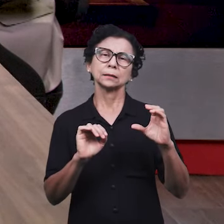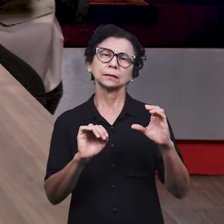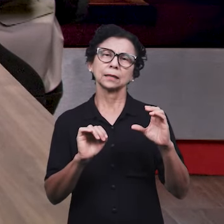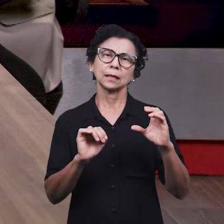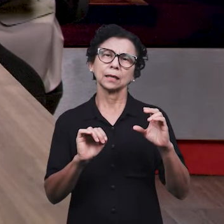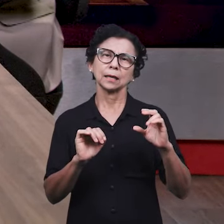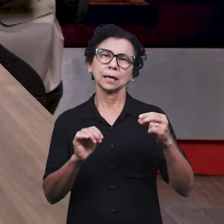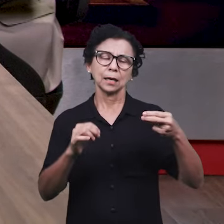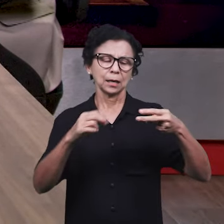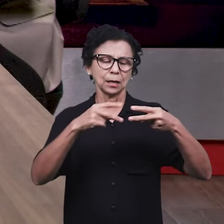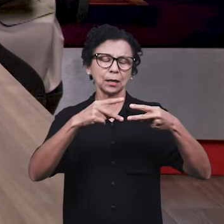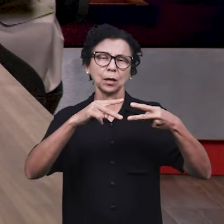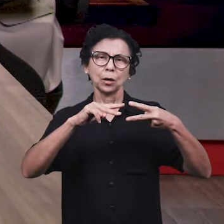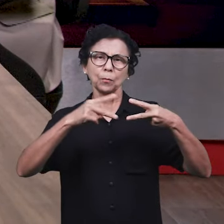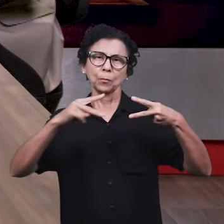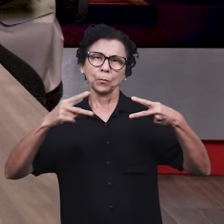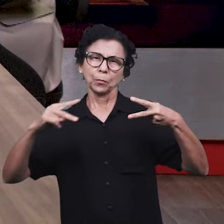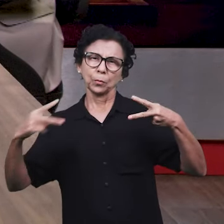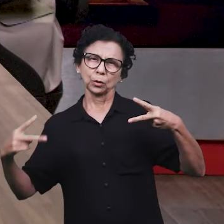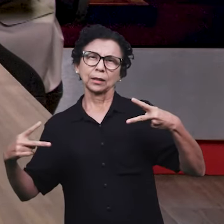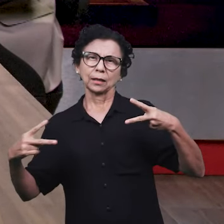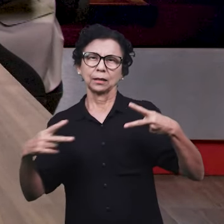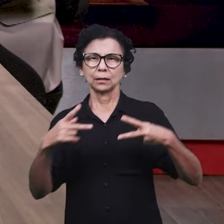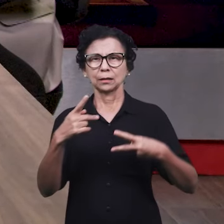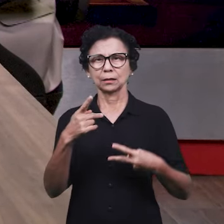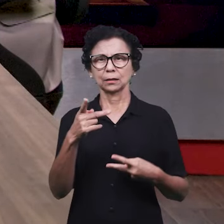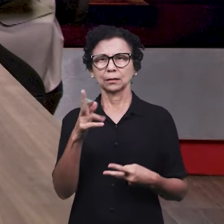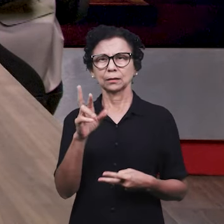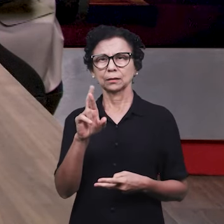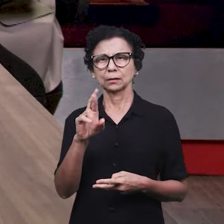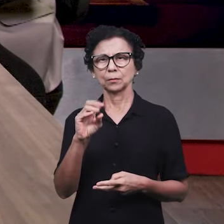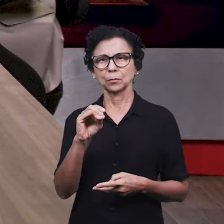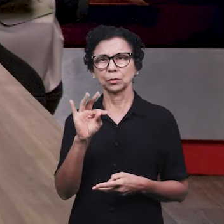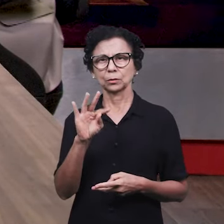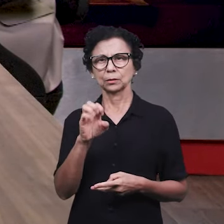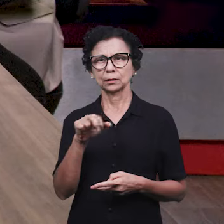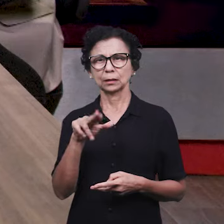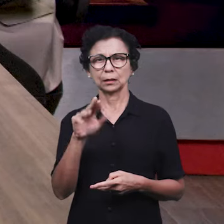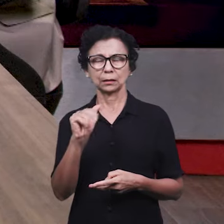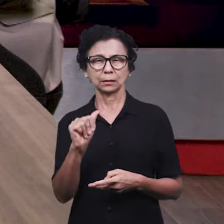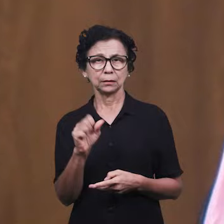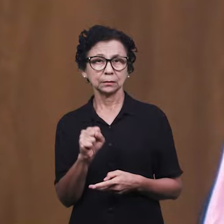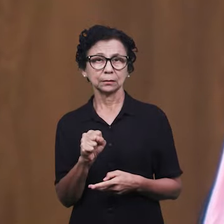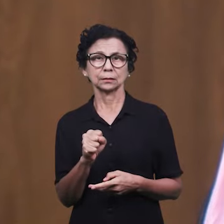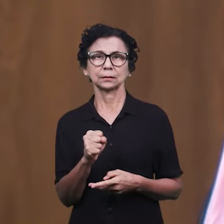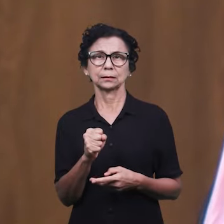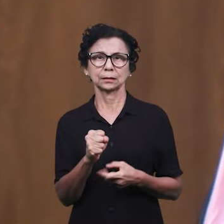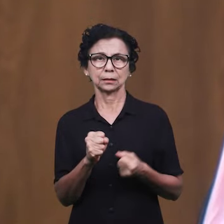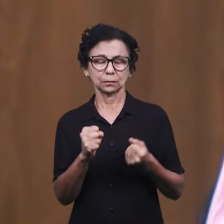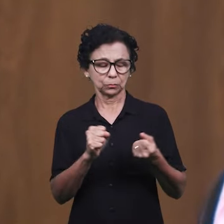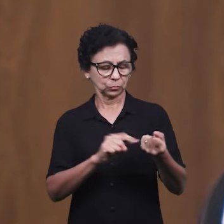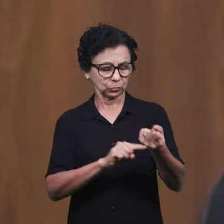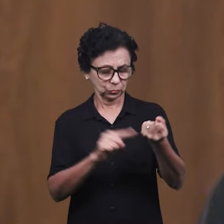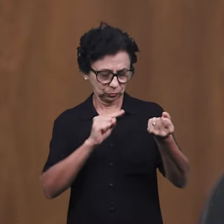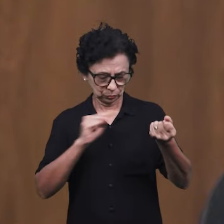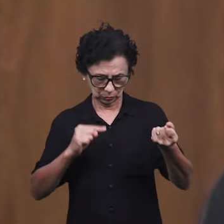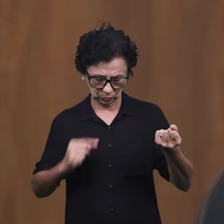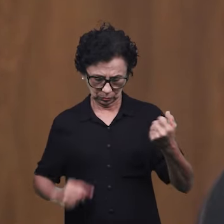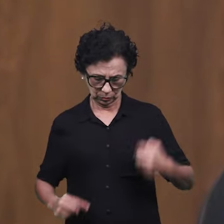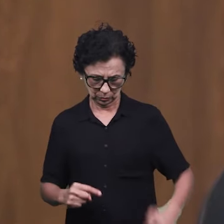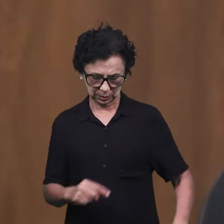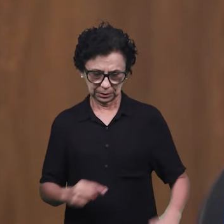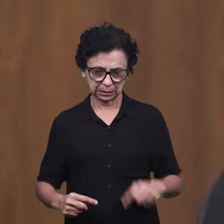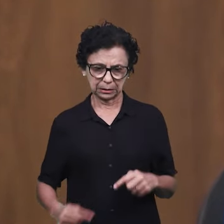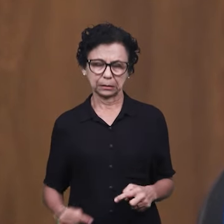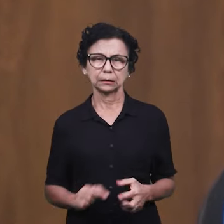processo, simplesmente aquela reação toda não vai acontecer. Então, é uma série de exemplos que